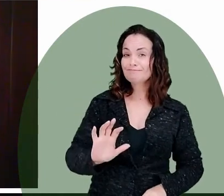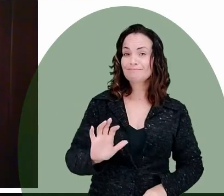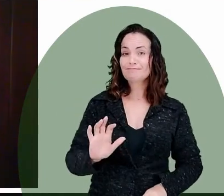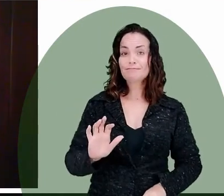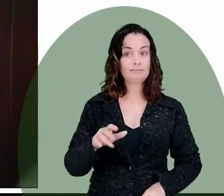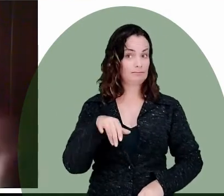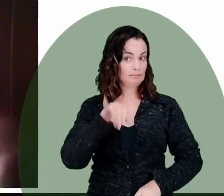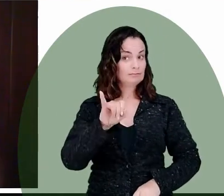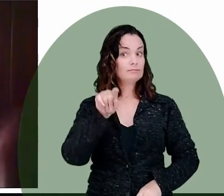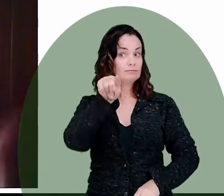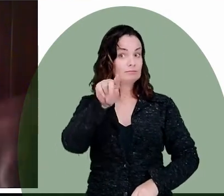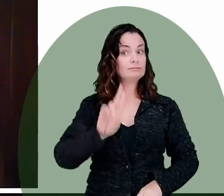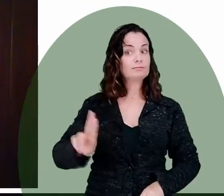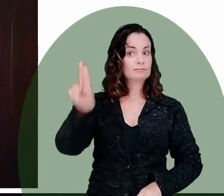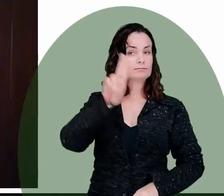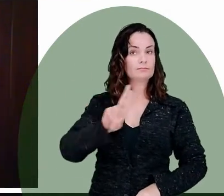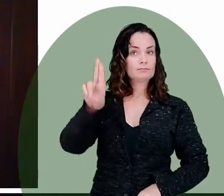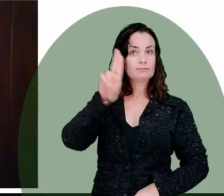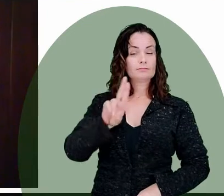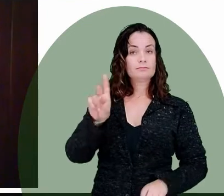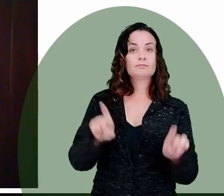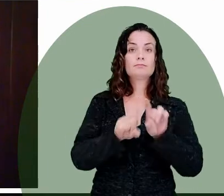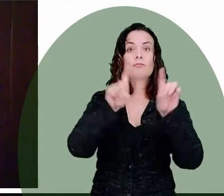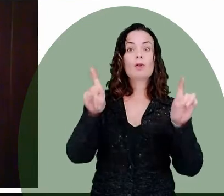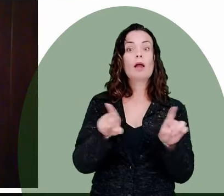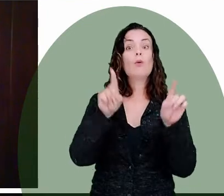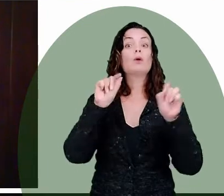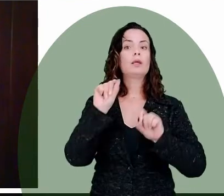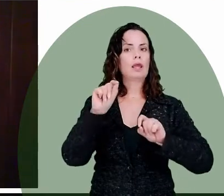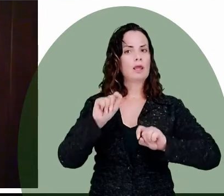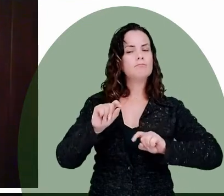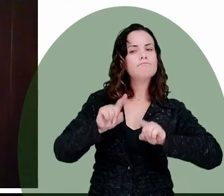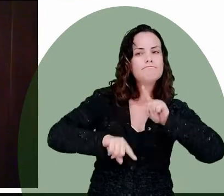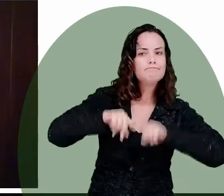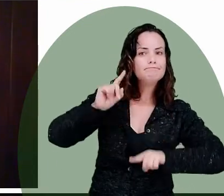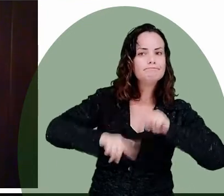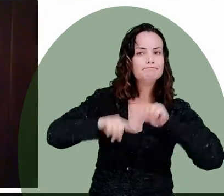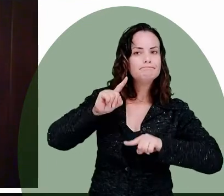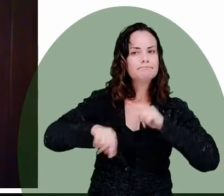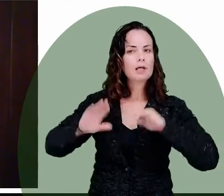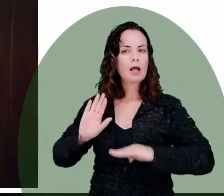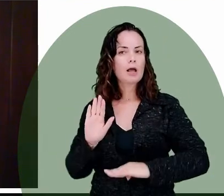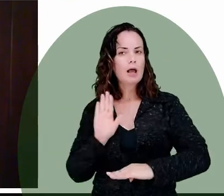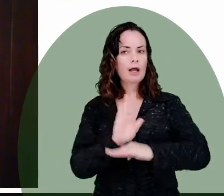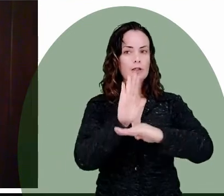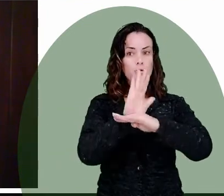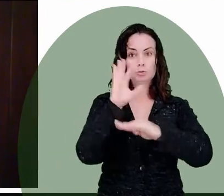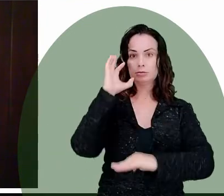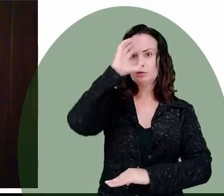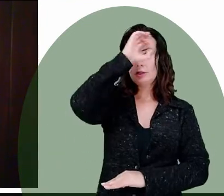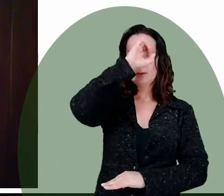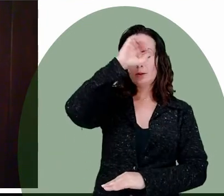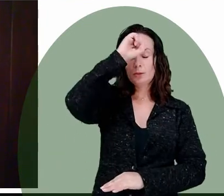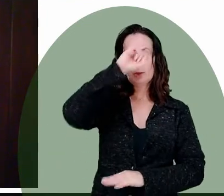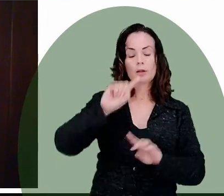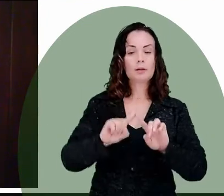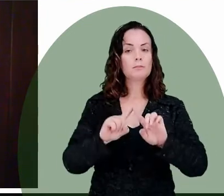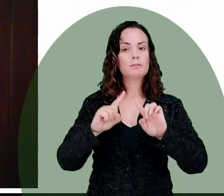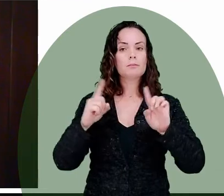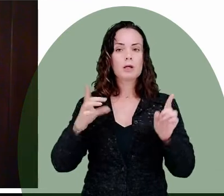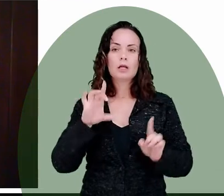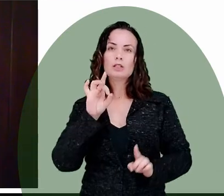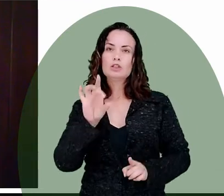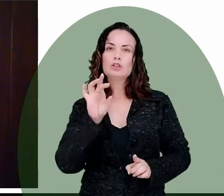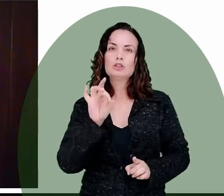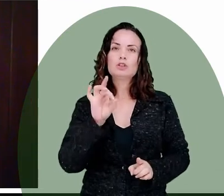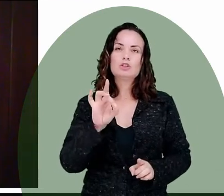se você usar o computador ou o celular como um instrumento para ajudar a aprendizagem. Mas só para